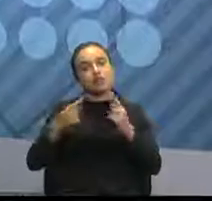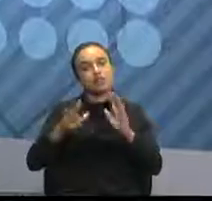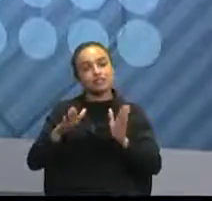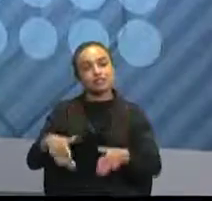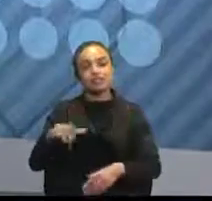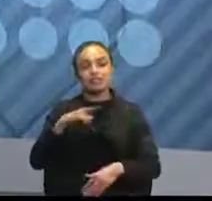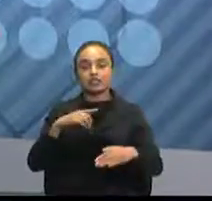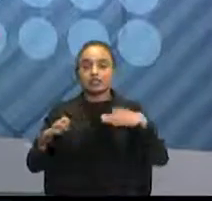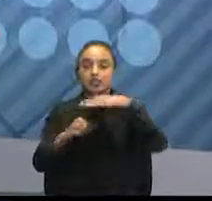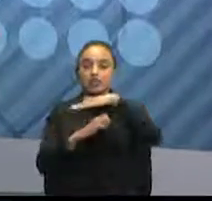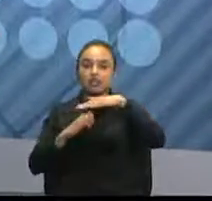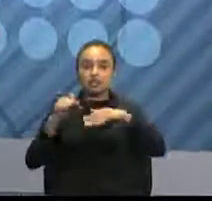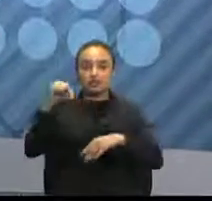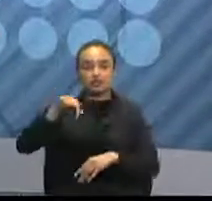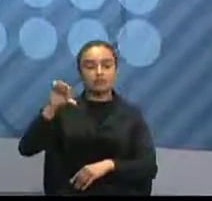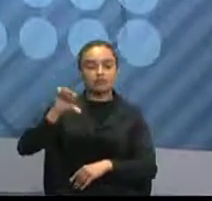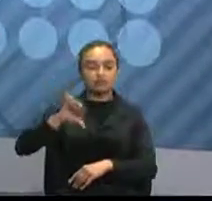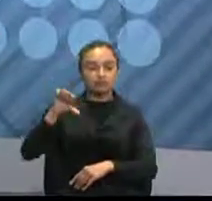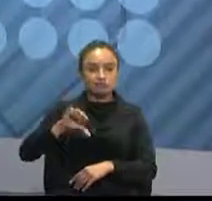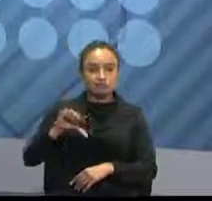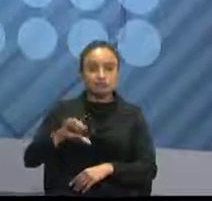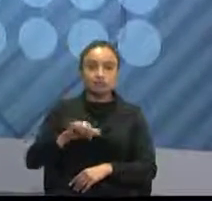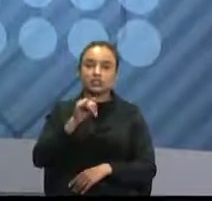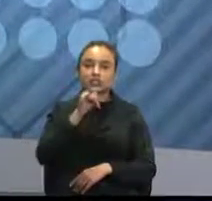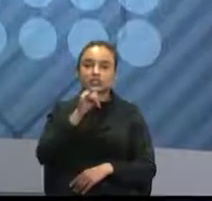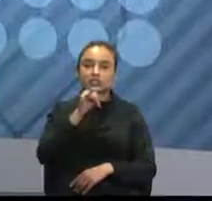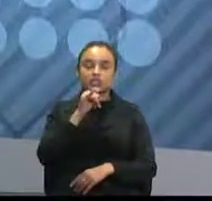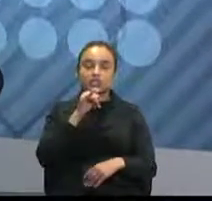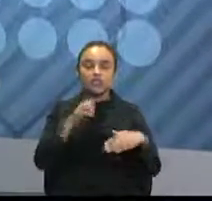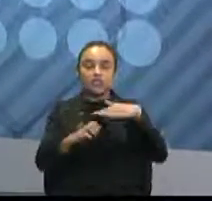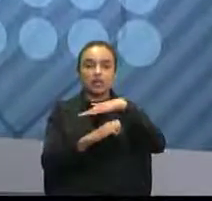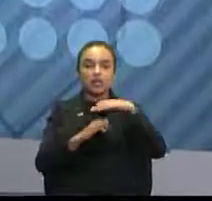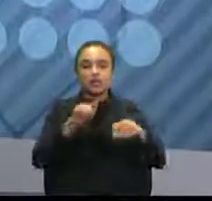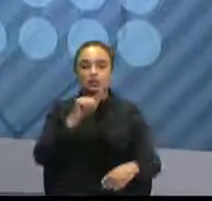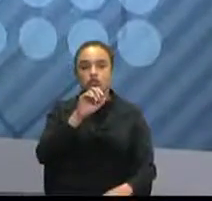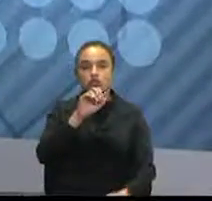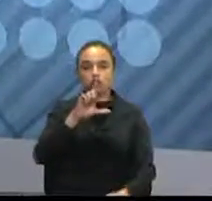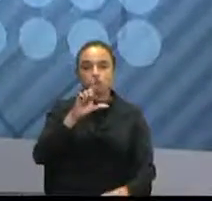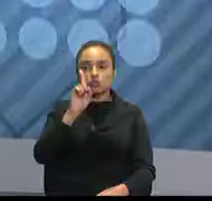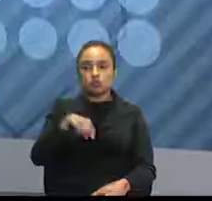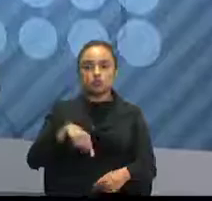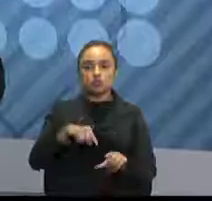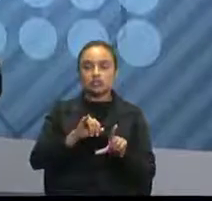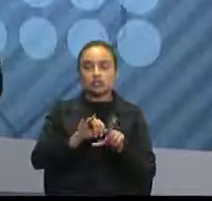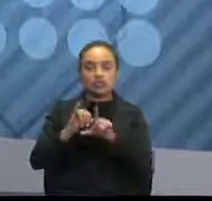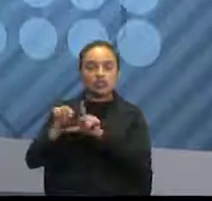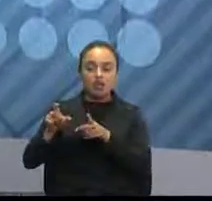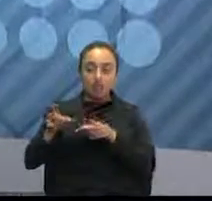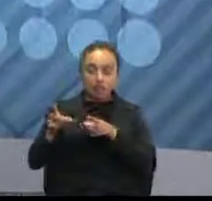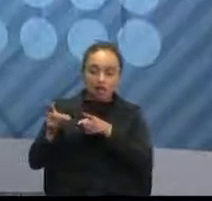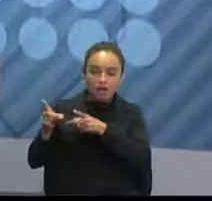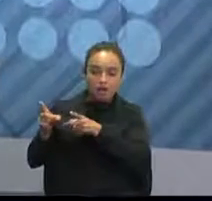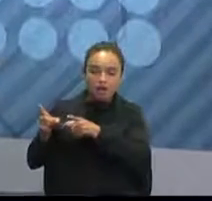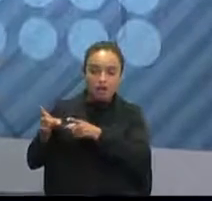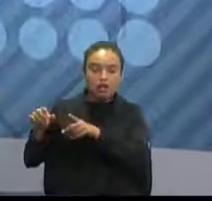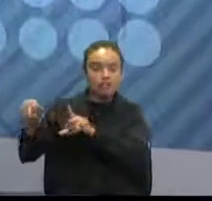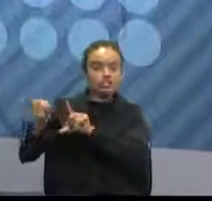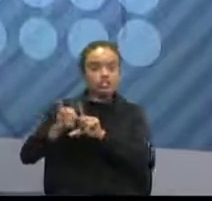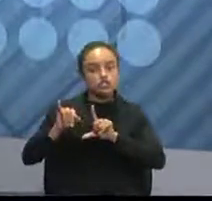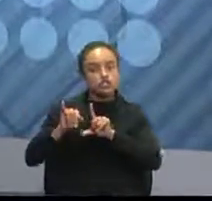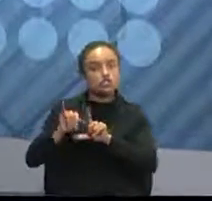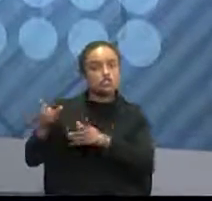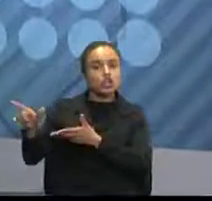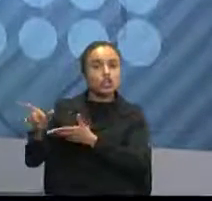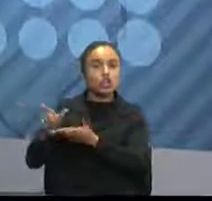que já são prejudicados como por exemplo a gol ela importa muito combustível a gol linhas aéreas ela possa combustível e ela